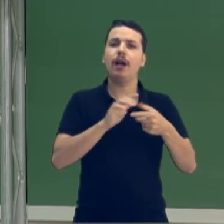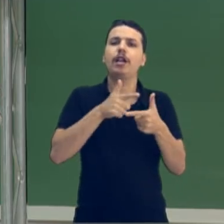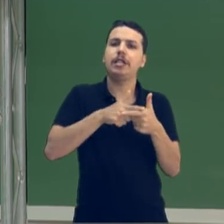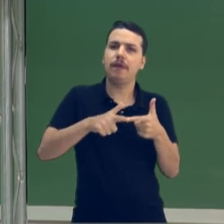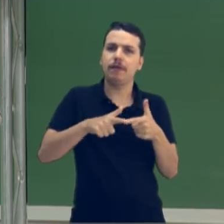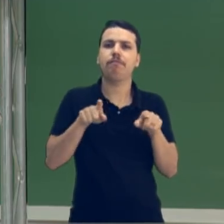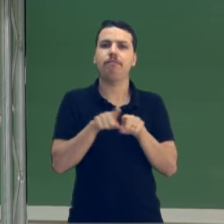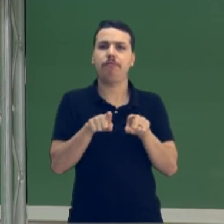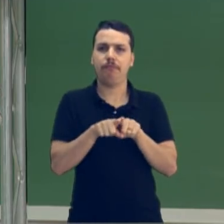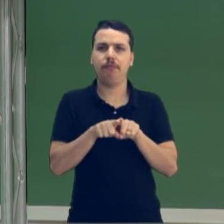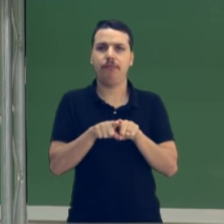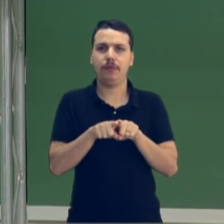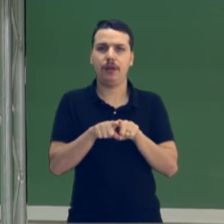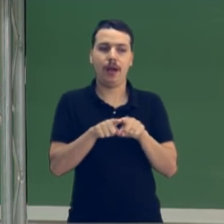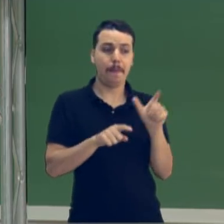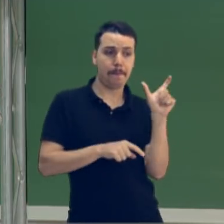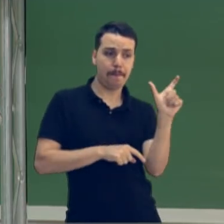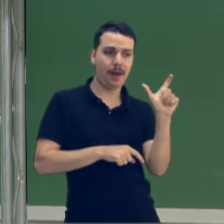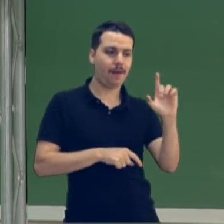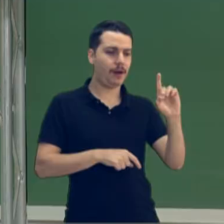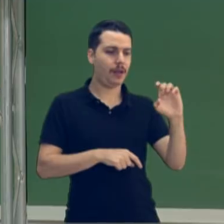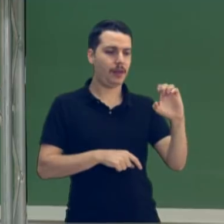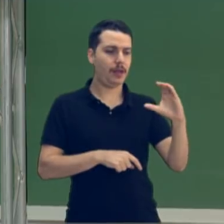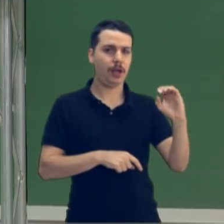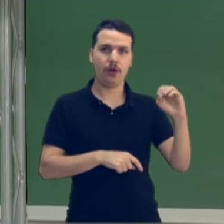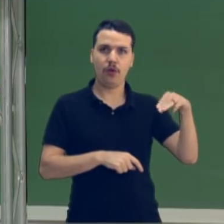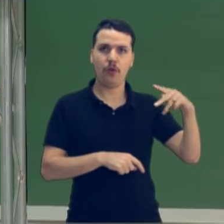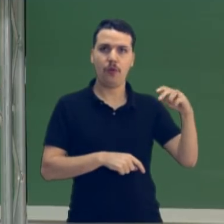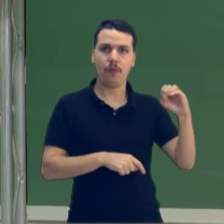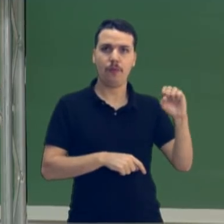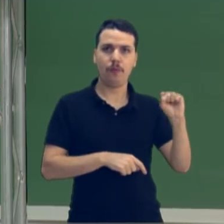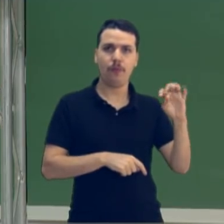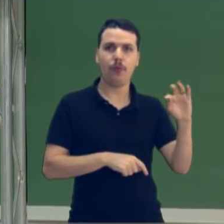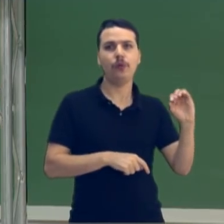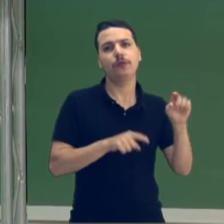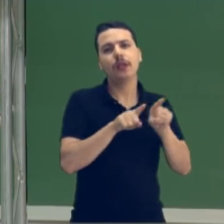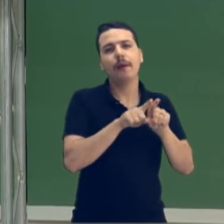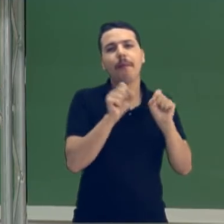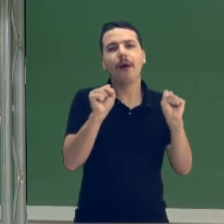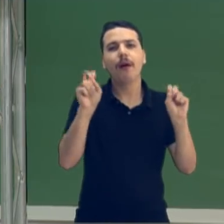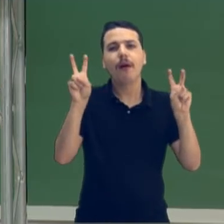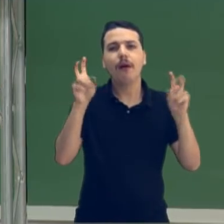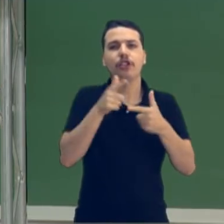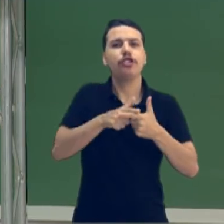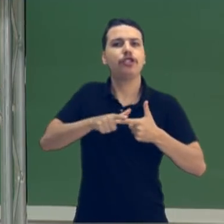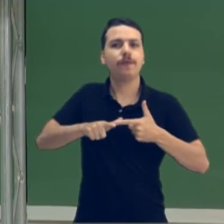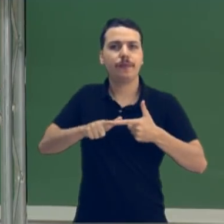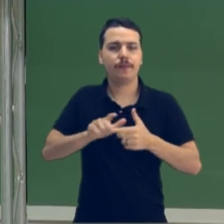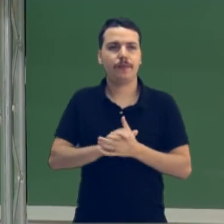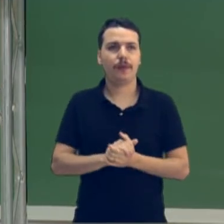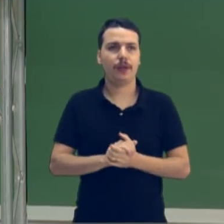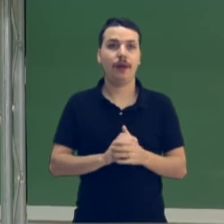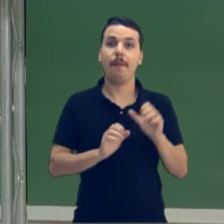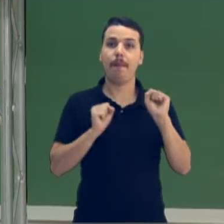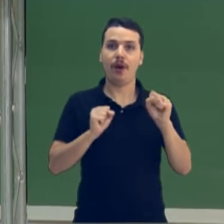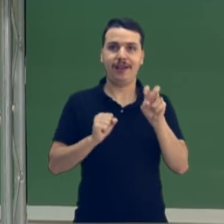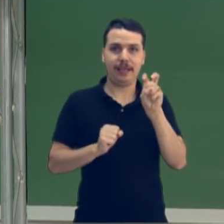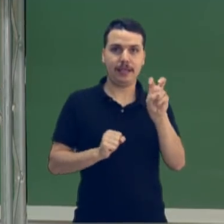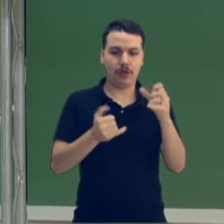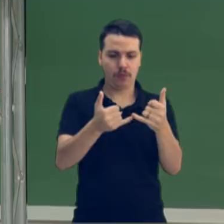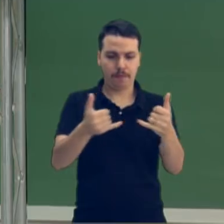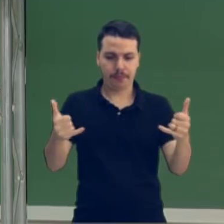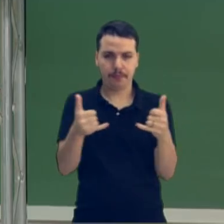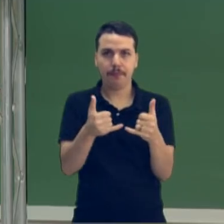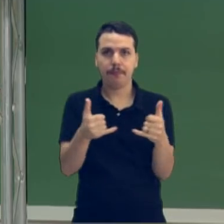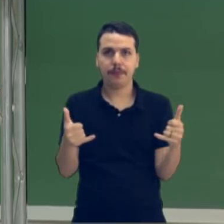posso usar essa palavra de movimento. Eu posso compor 5 fileiras com 17, porque eu posso